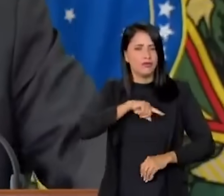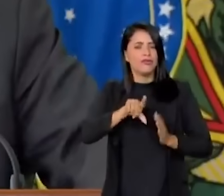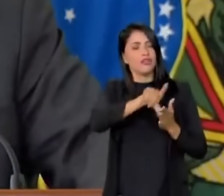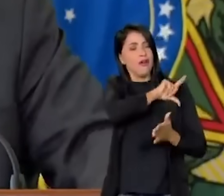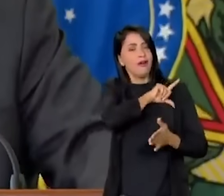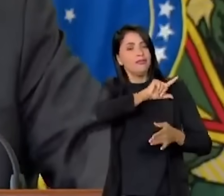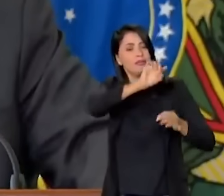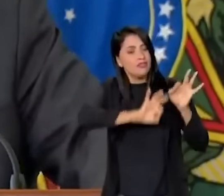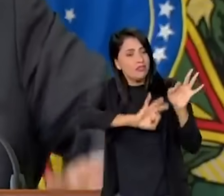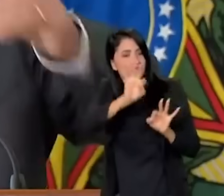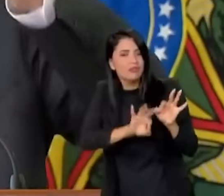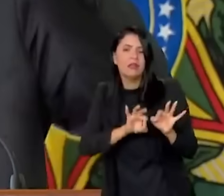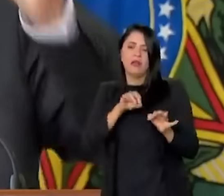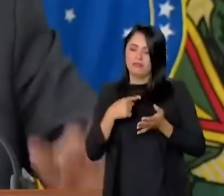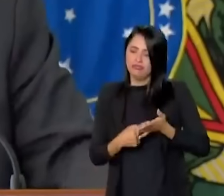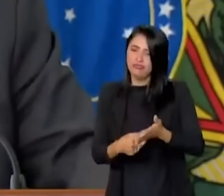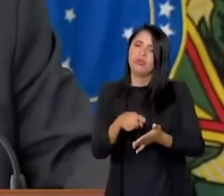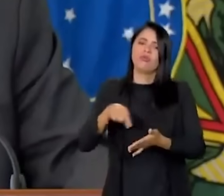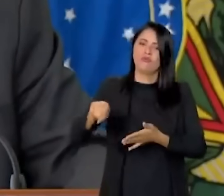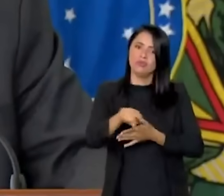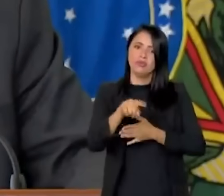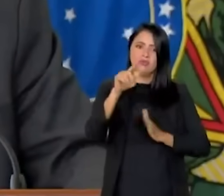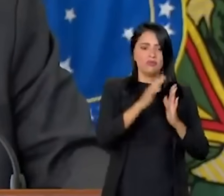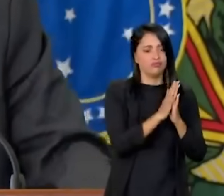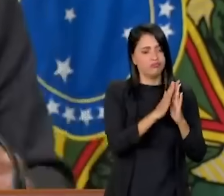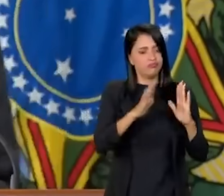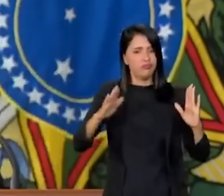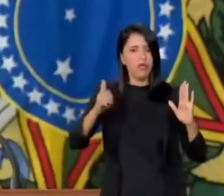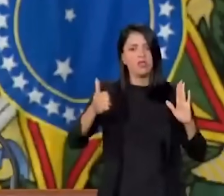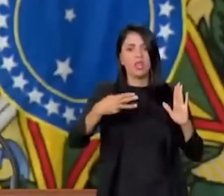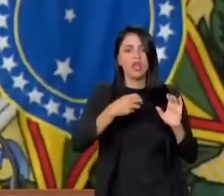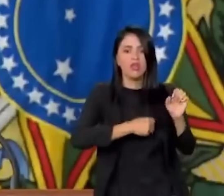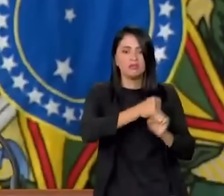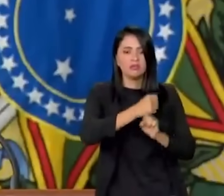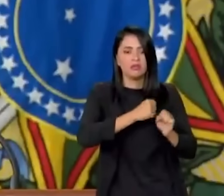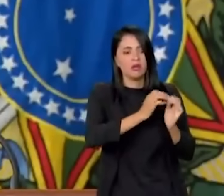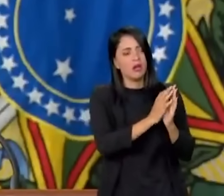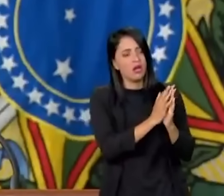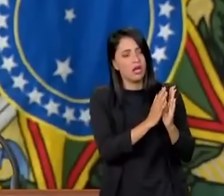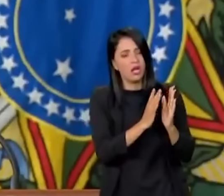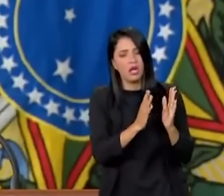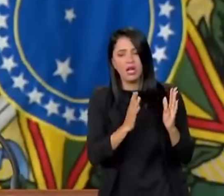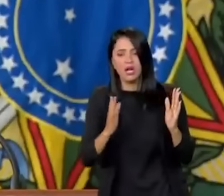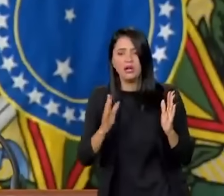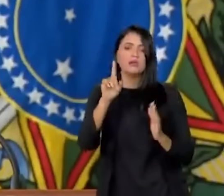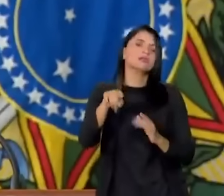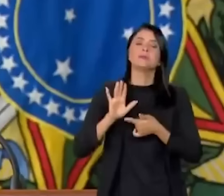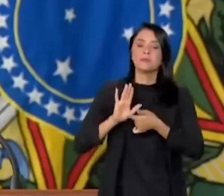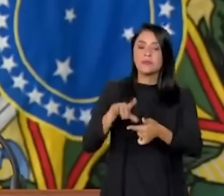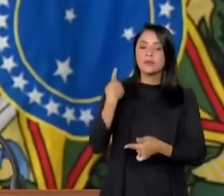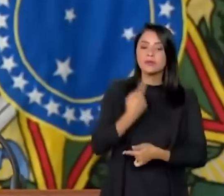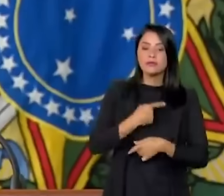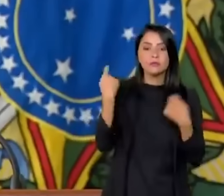tinha acertado com vocês durante longos 13 anos. Numa demonstração de que é preciso a gente fazer mais